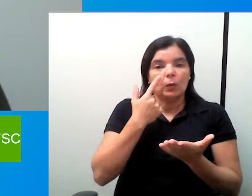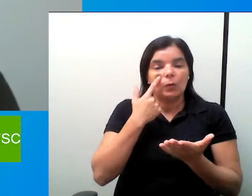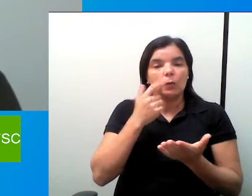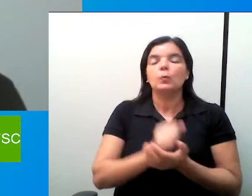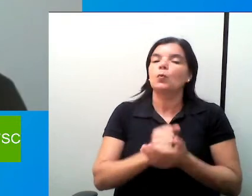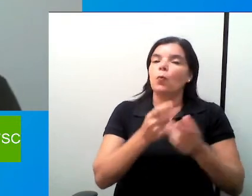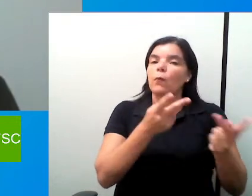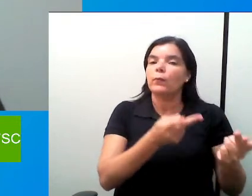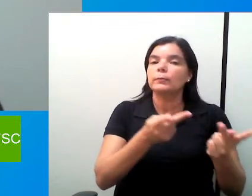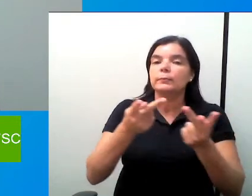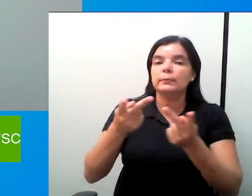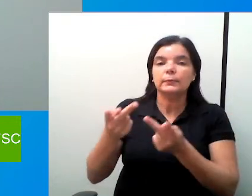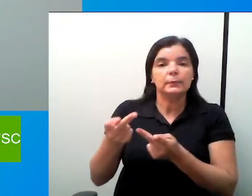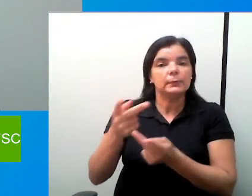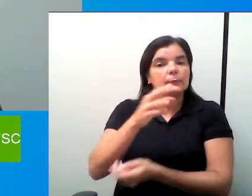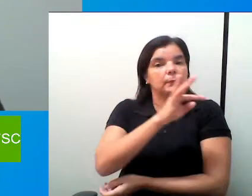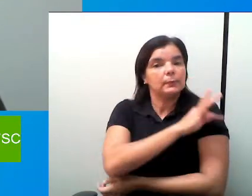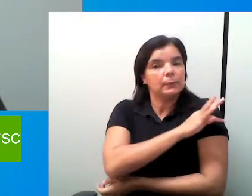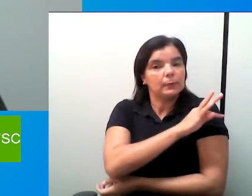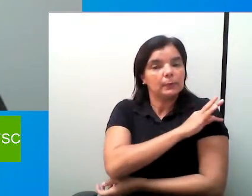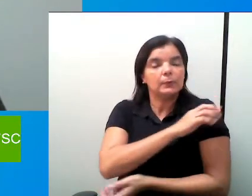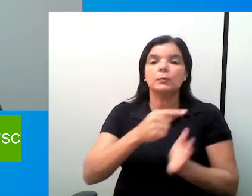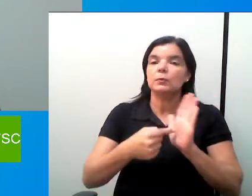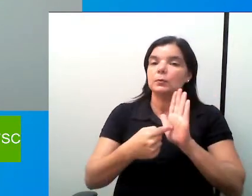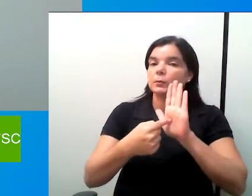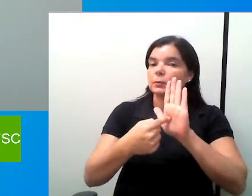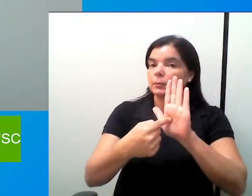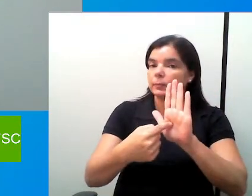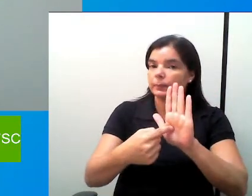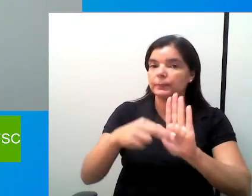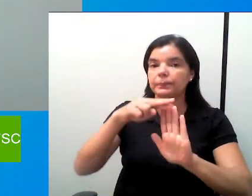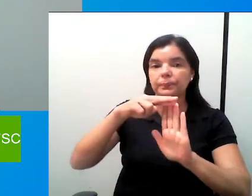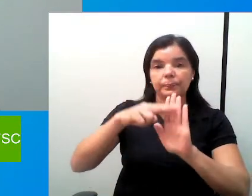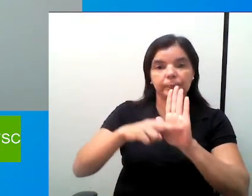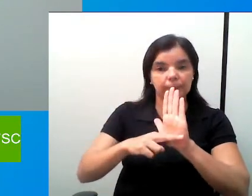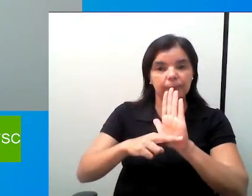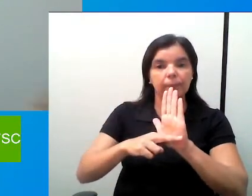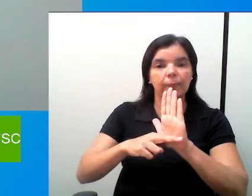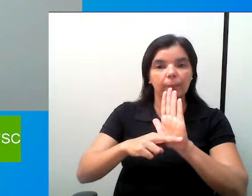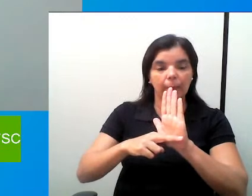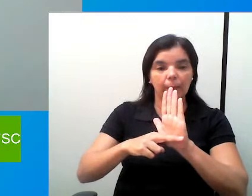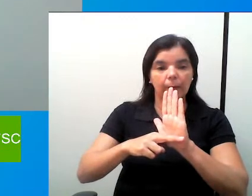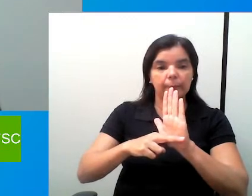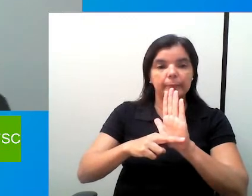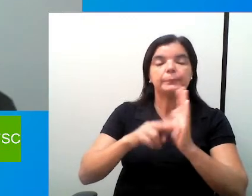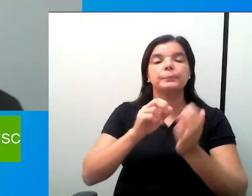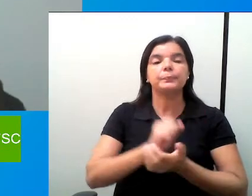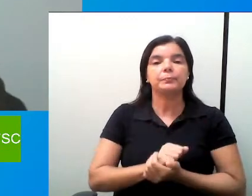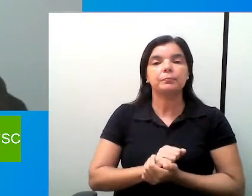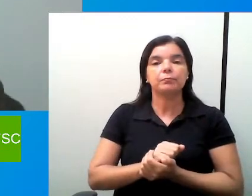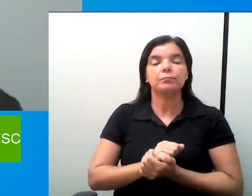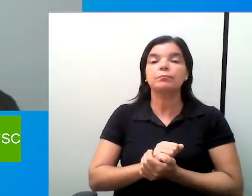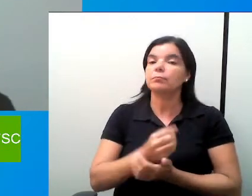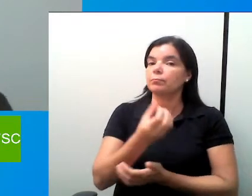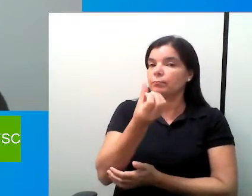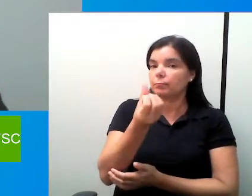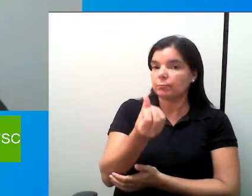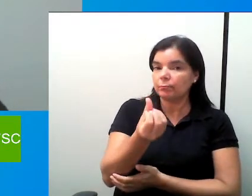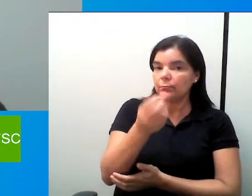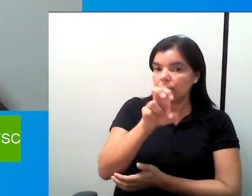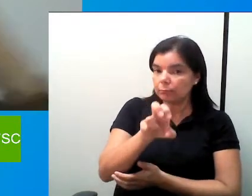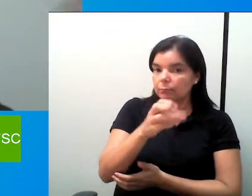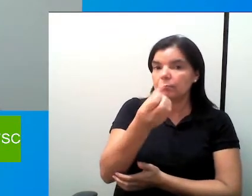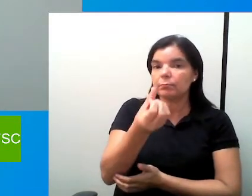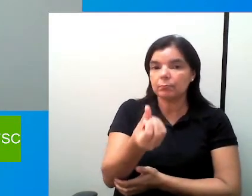visitas técnicas e apresentação de um relatório, e lá, na atividade de extensão 5 e 6, eles já estão